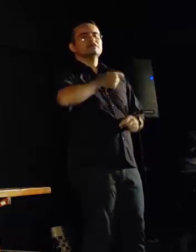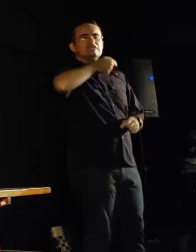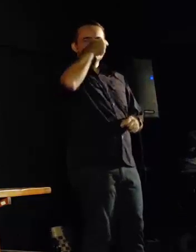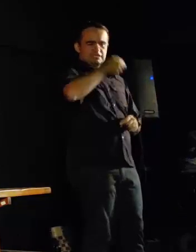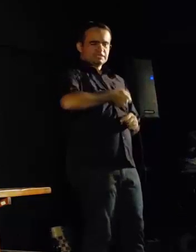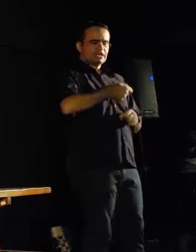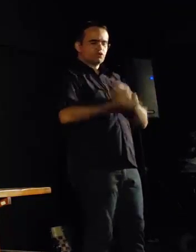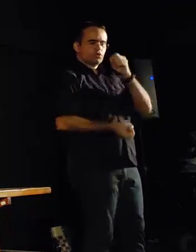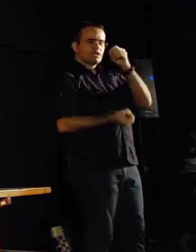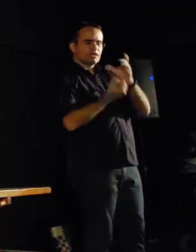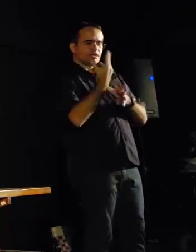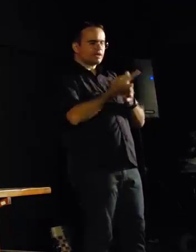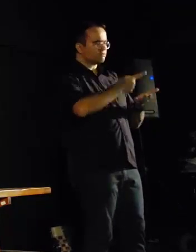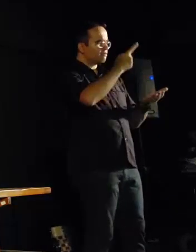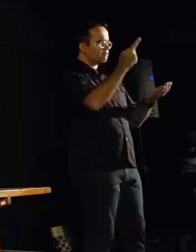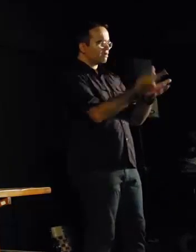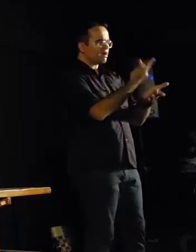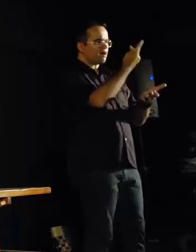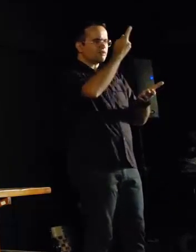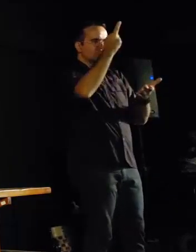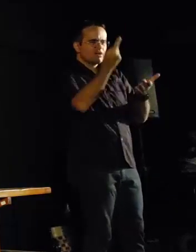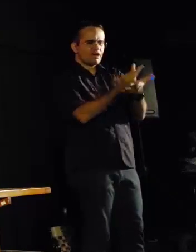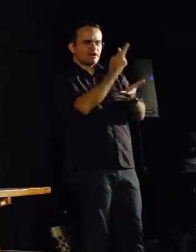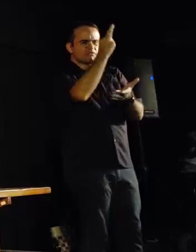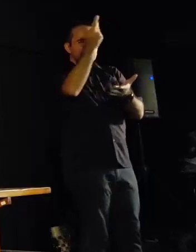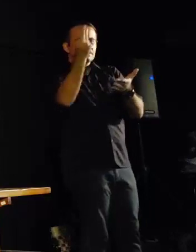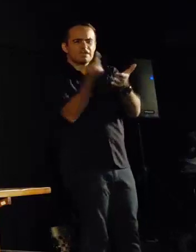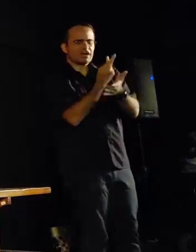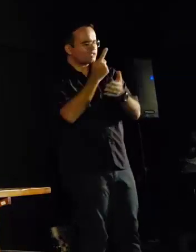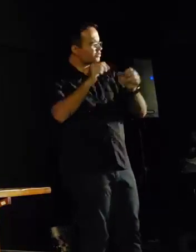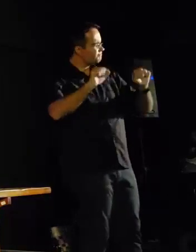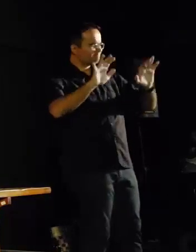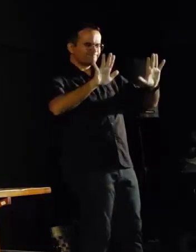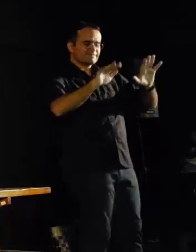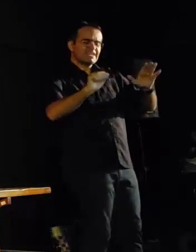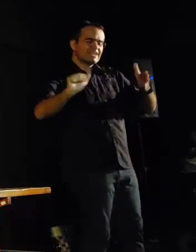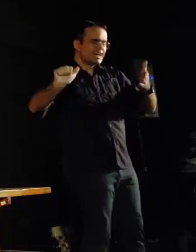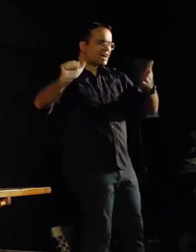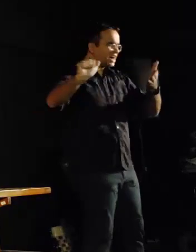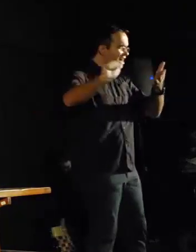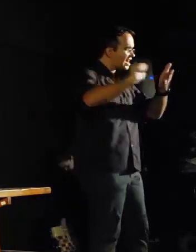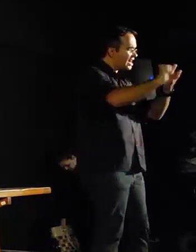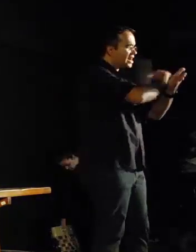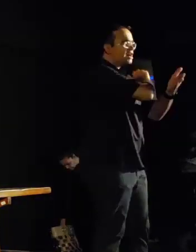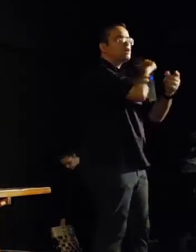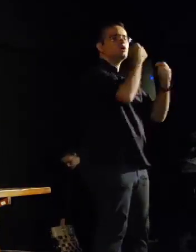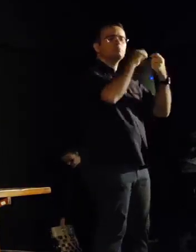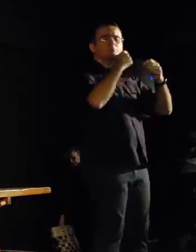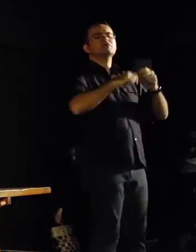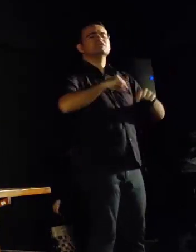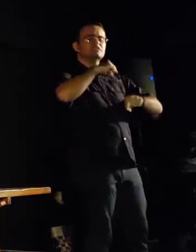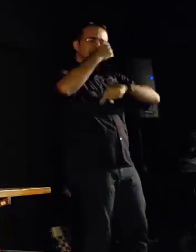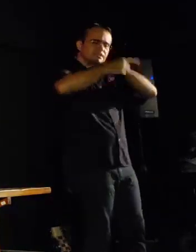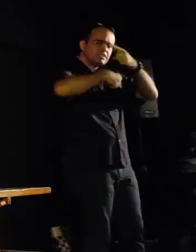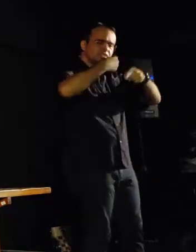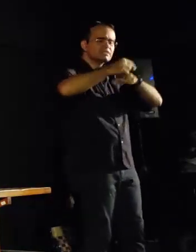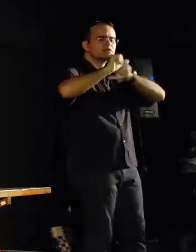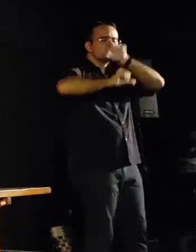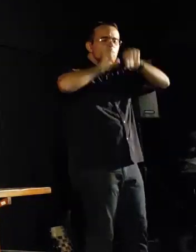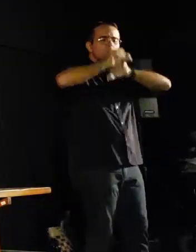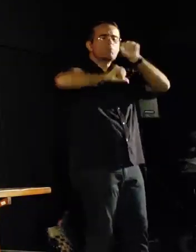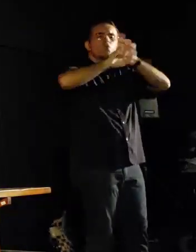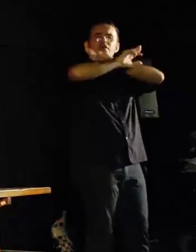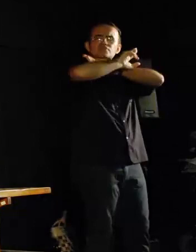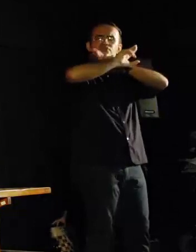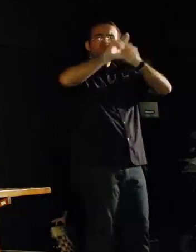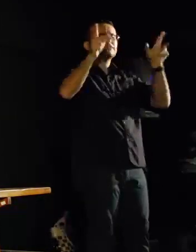errado, radicalmente errado. Não tem como recuperá-las, não tem como voltar atrás. Não tem como